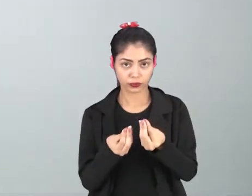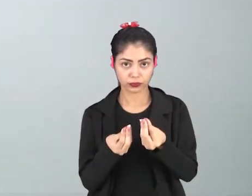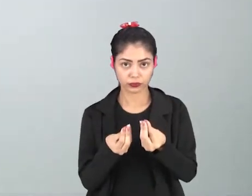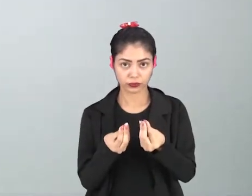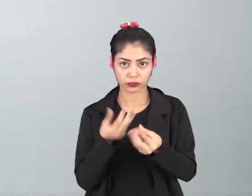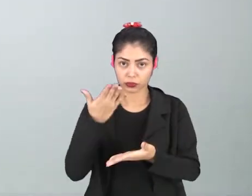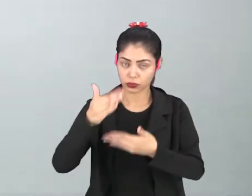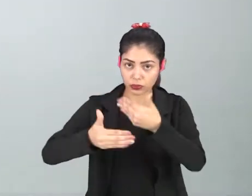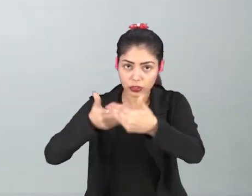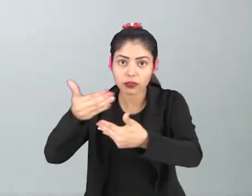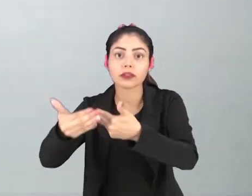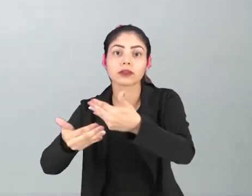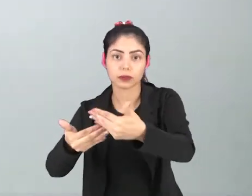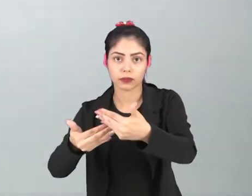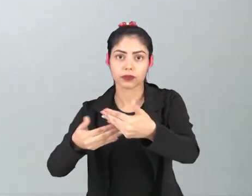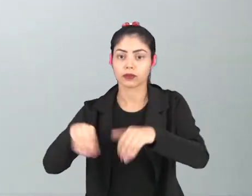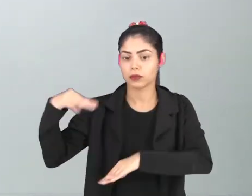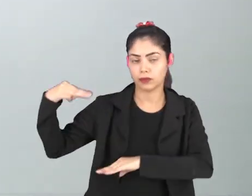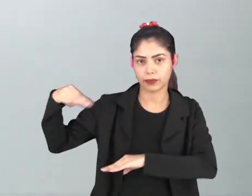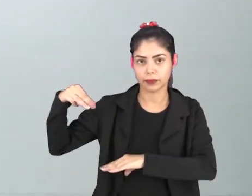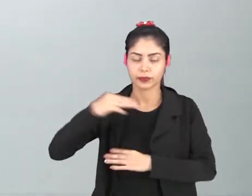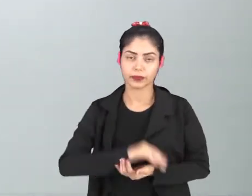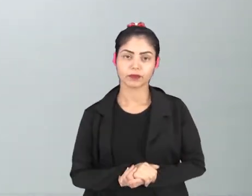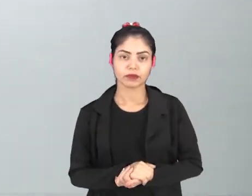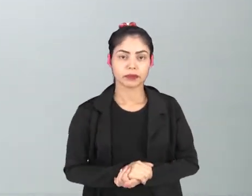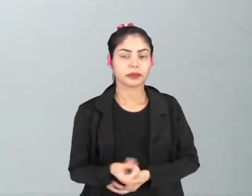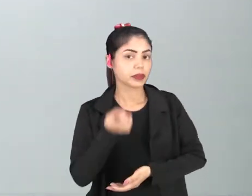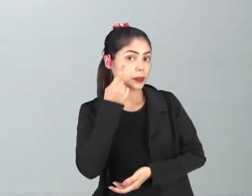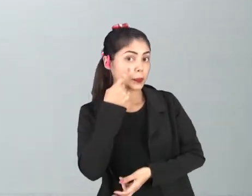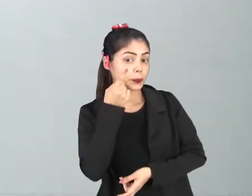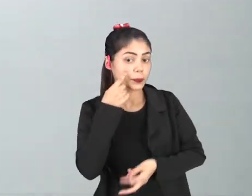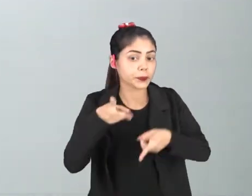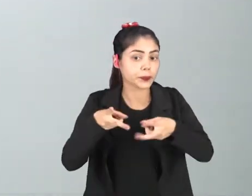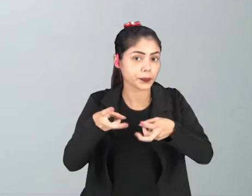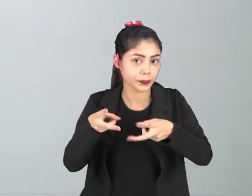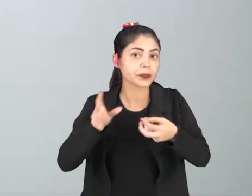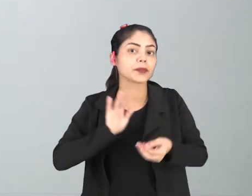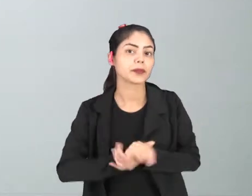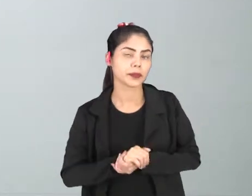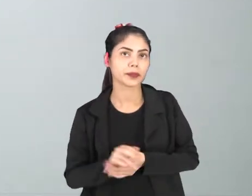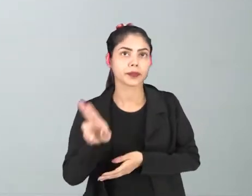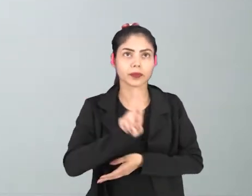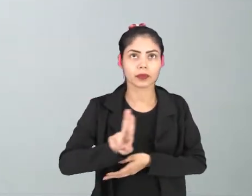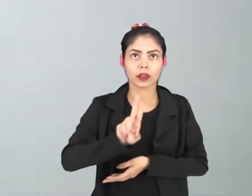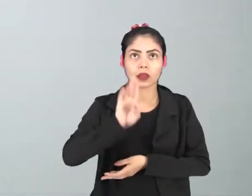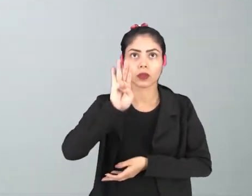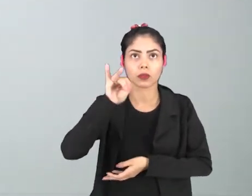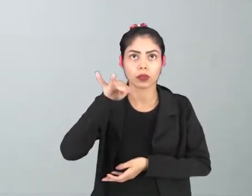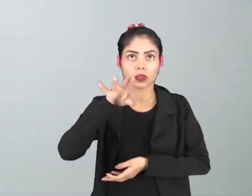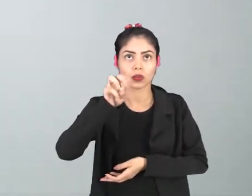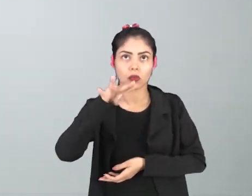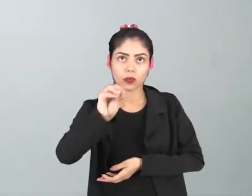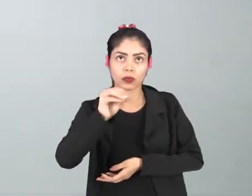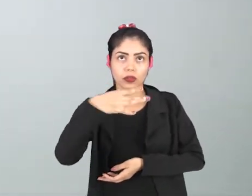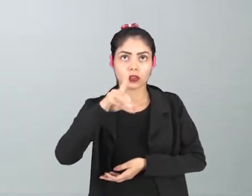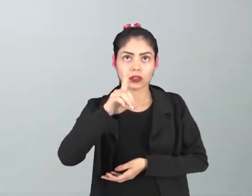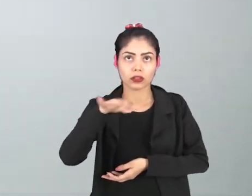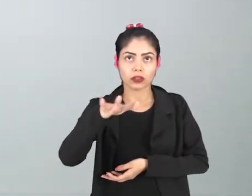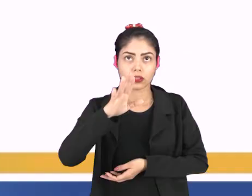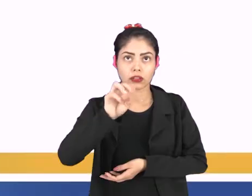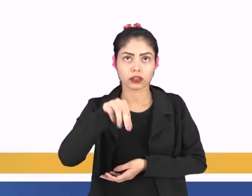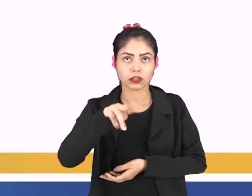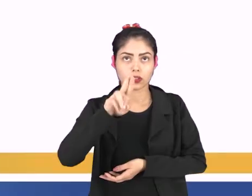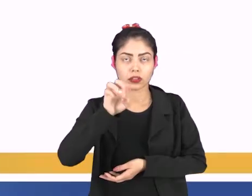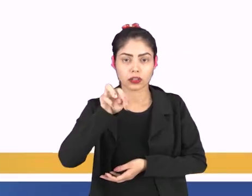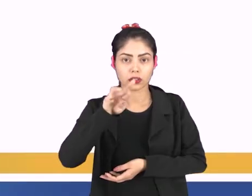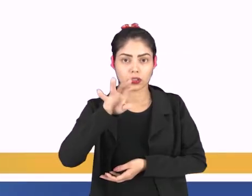o desenvolvimento das estratégias matemáticas. Então vocês perceberam que ao utilizar o binômio de Newton, nós temos lá um binômio A